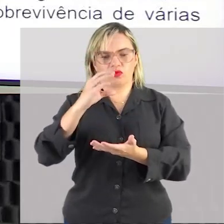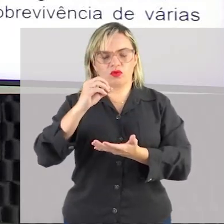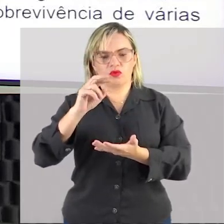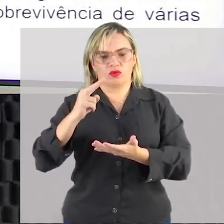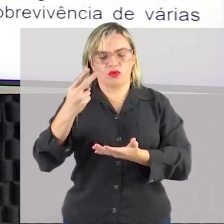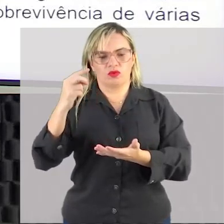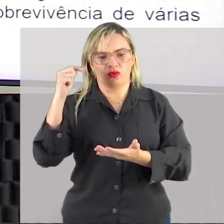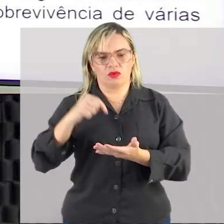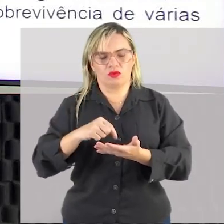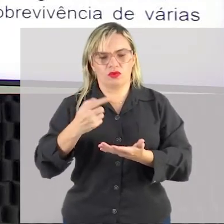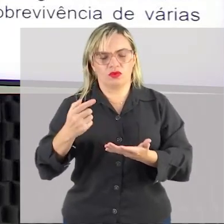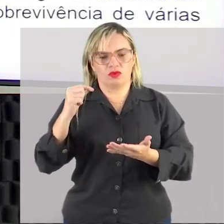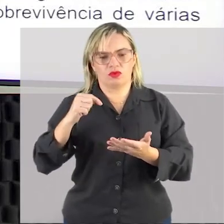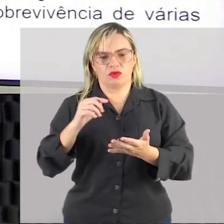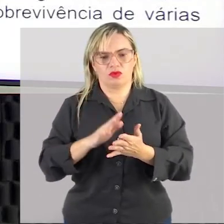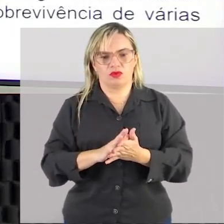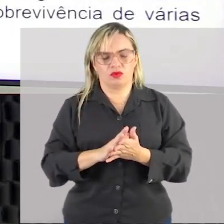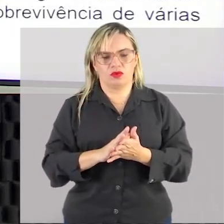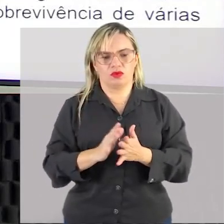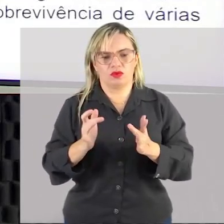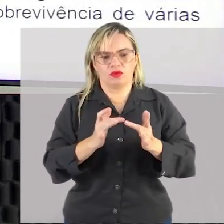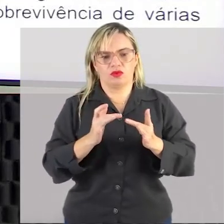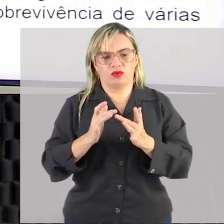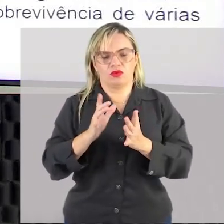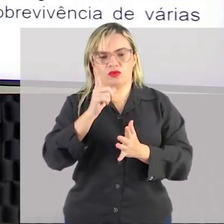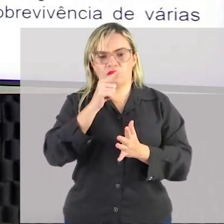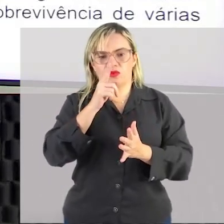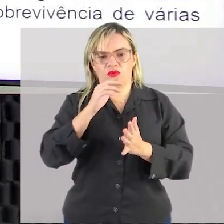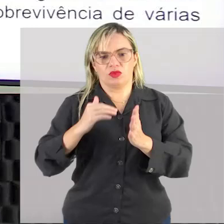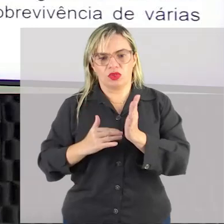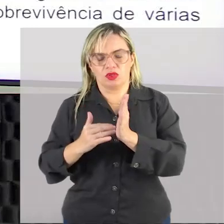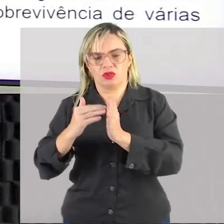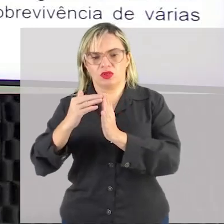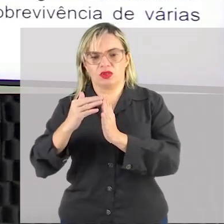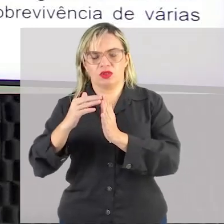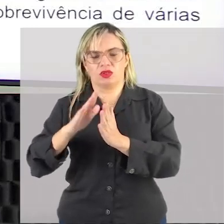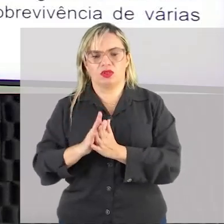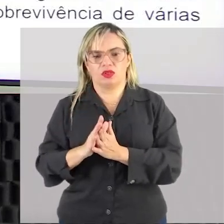Se o oceano está absorvendo CO2, entrando em contato com a água, está aumentando a acidez.